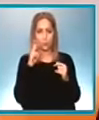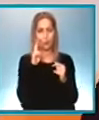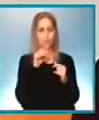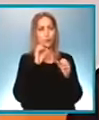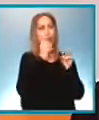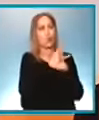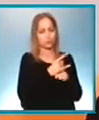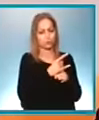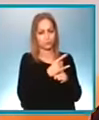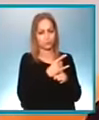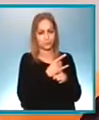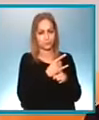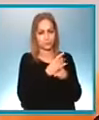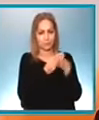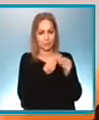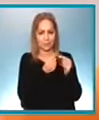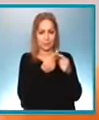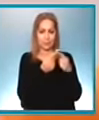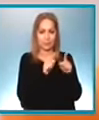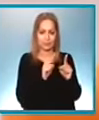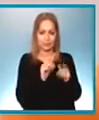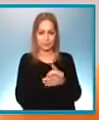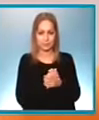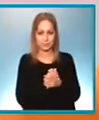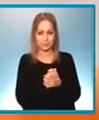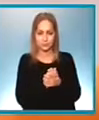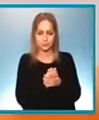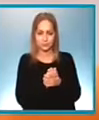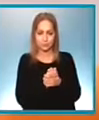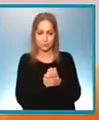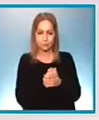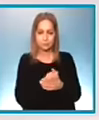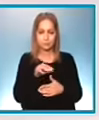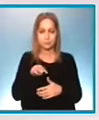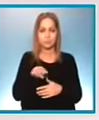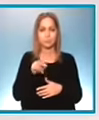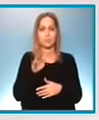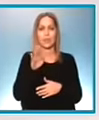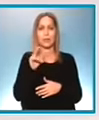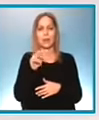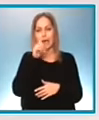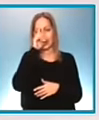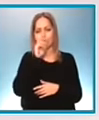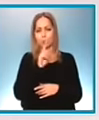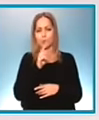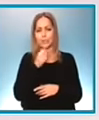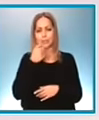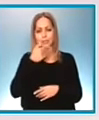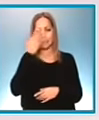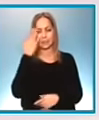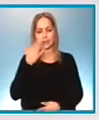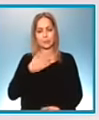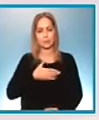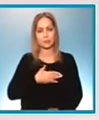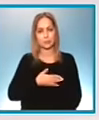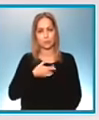valorizar coisas de uma maneira, diferente. Oh, Maia, o que é que recorda daquela manhã de 92, uma manhã